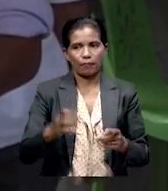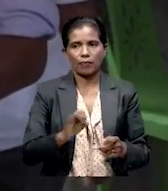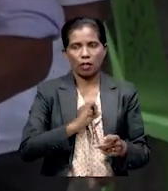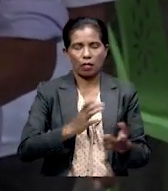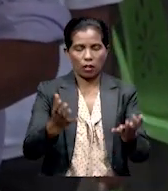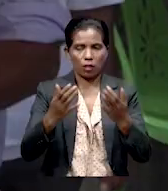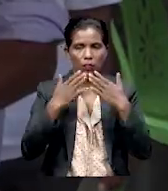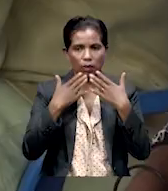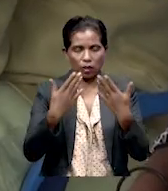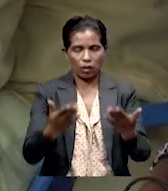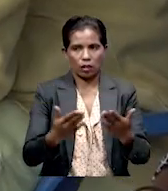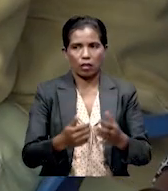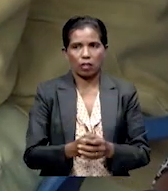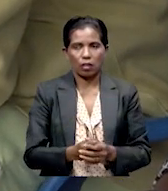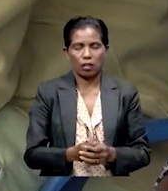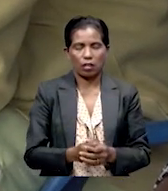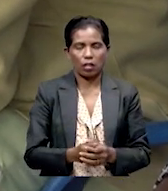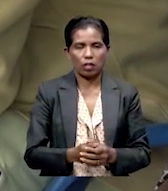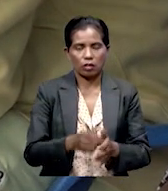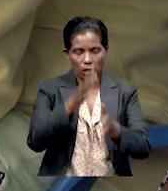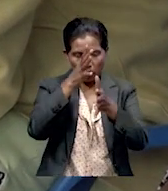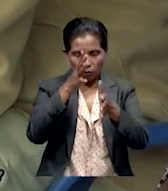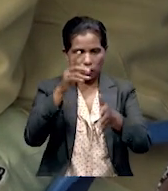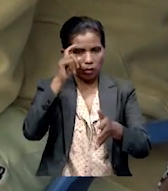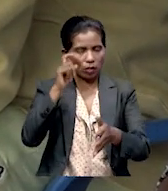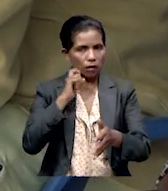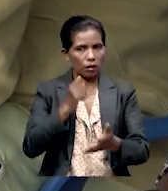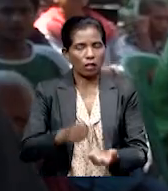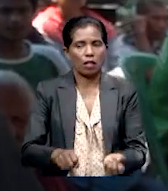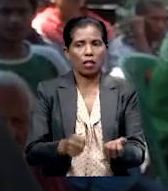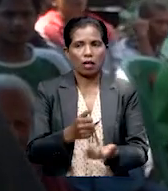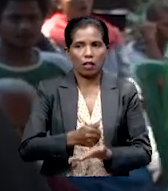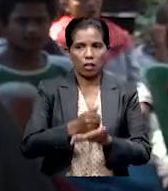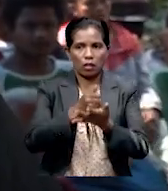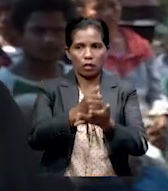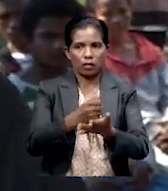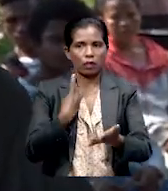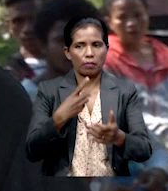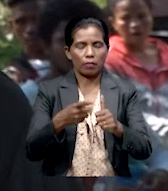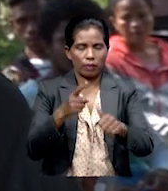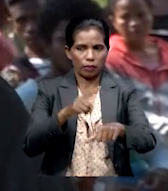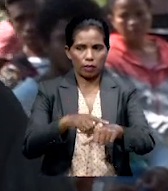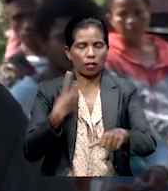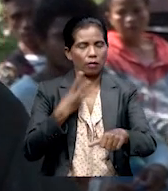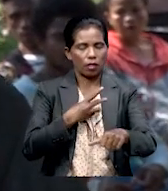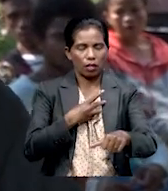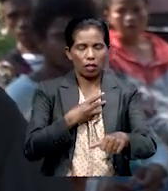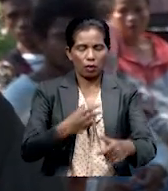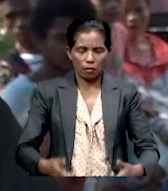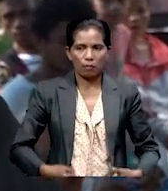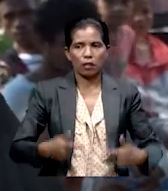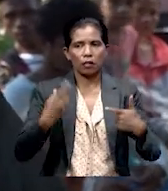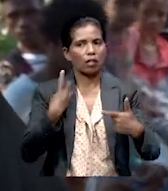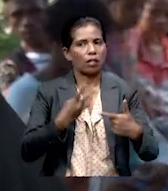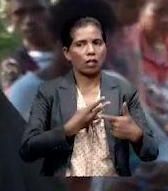ba ani abo sanana o ama sanana. Ebe ma for ajuda men ba ami. Fer mer bes ba ni vida. Ami ing ni na